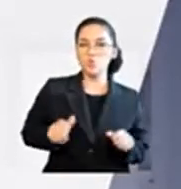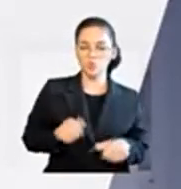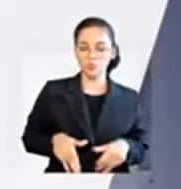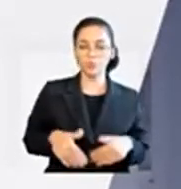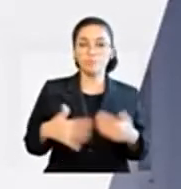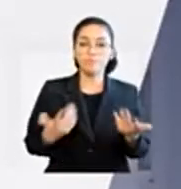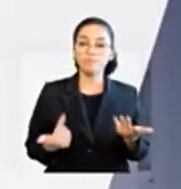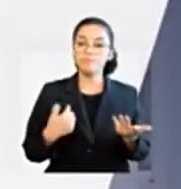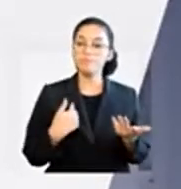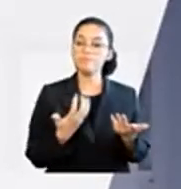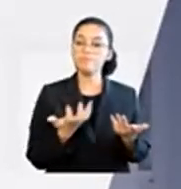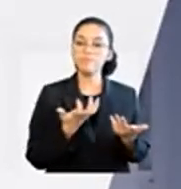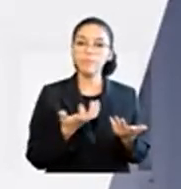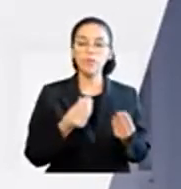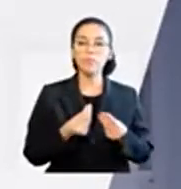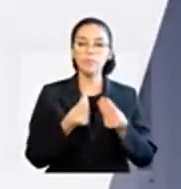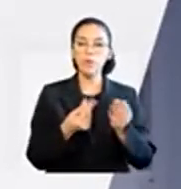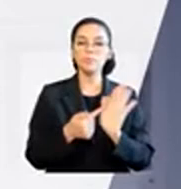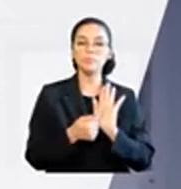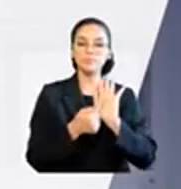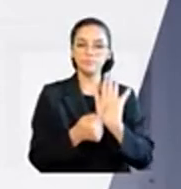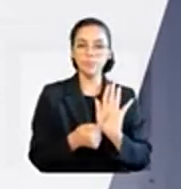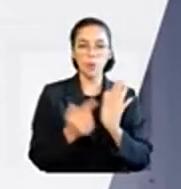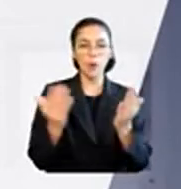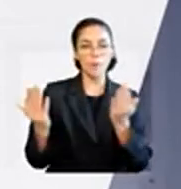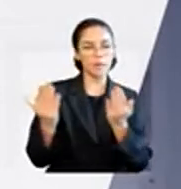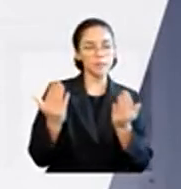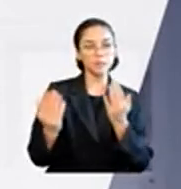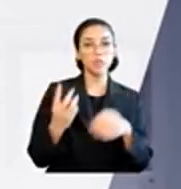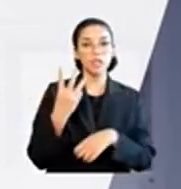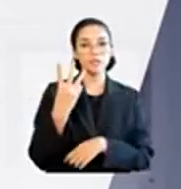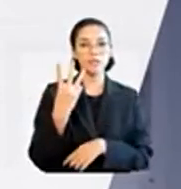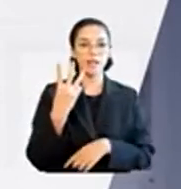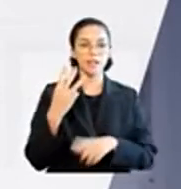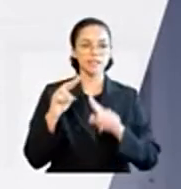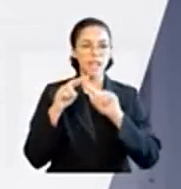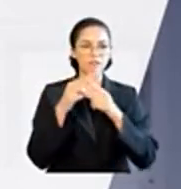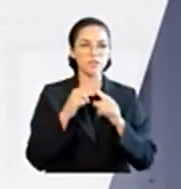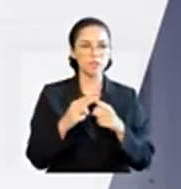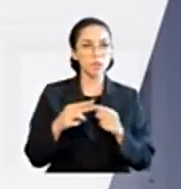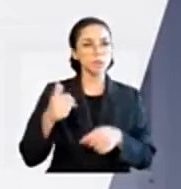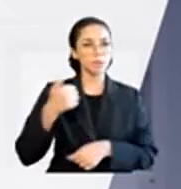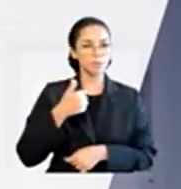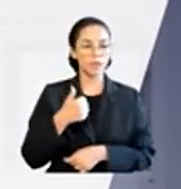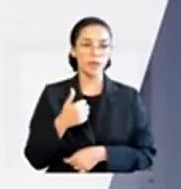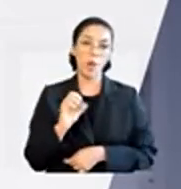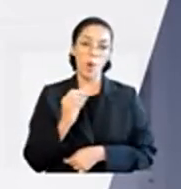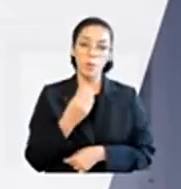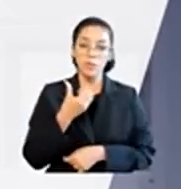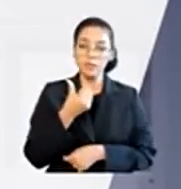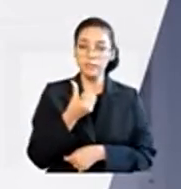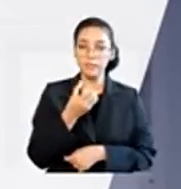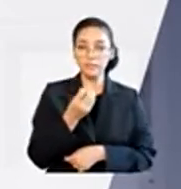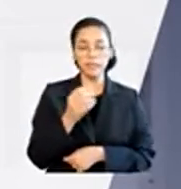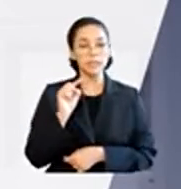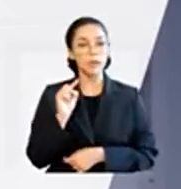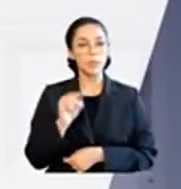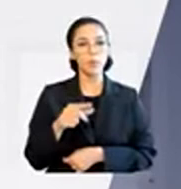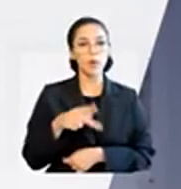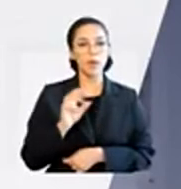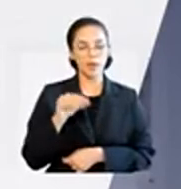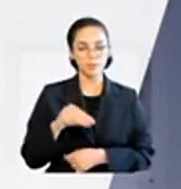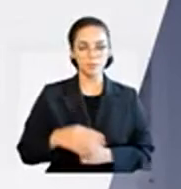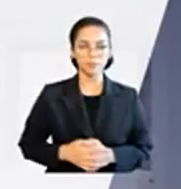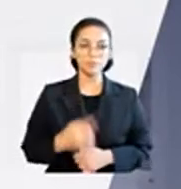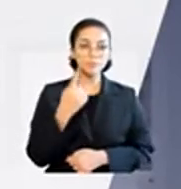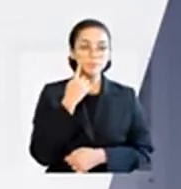um comparativo que contempla as três primeiras revisões do carro ou 60 mil quilômetros. Nesse cenário, estamos falando que o novo Fiat Scudo já vem com um